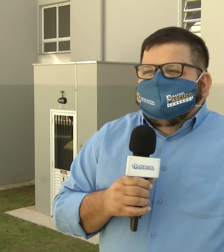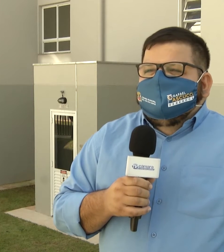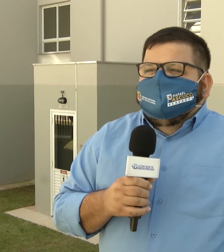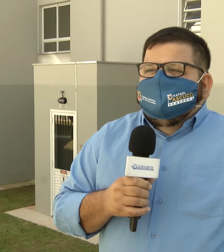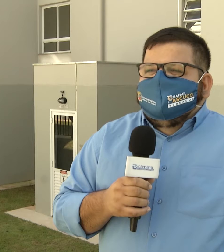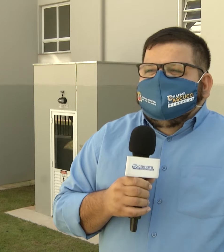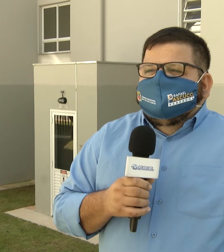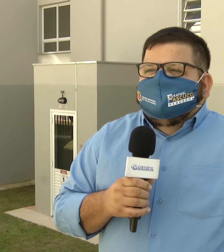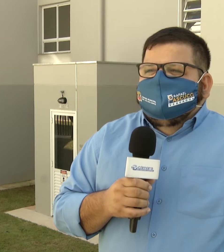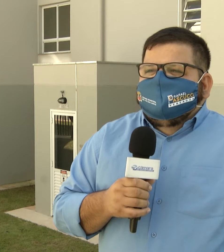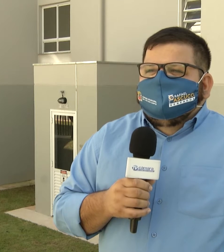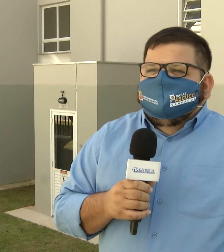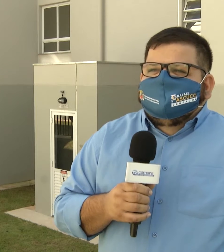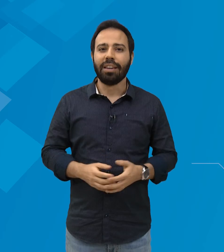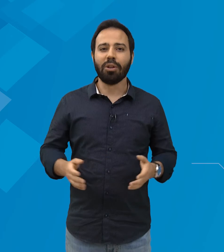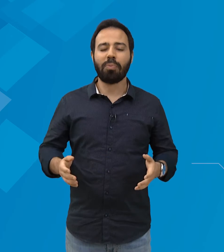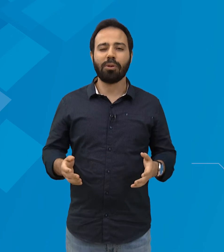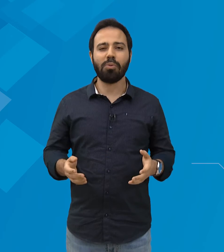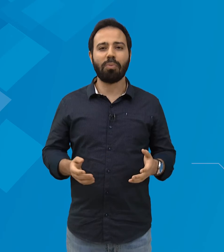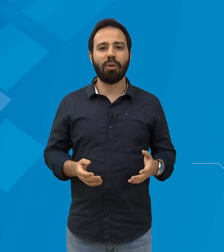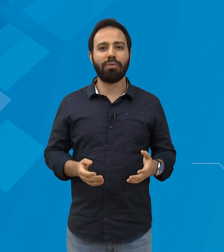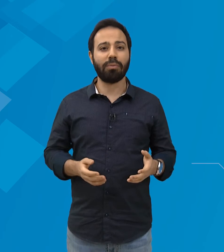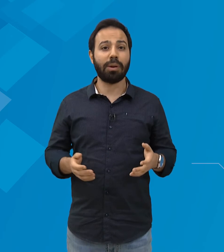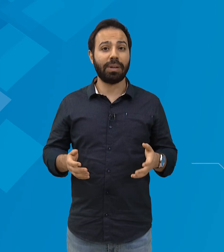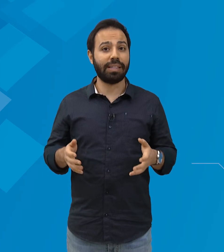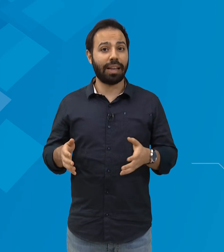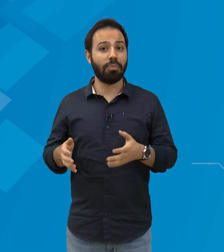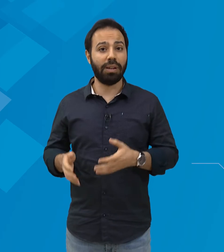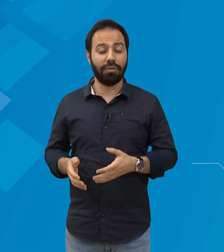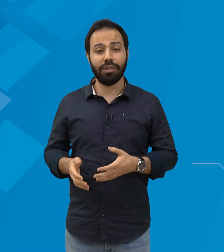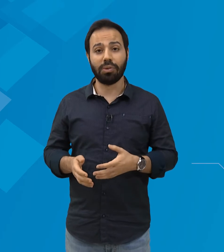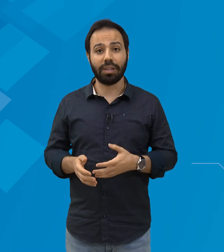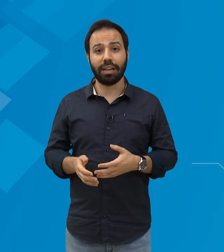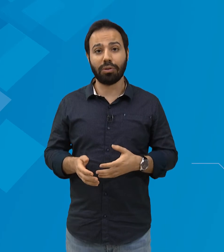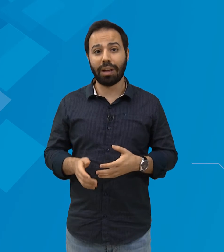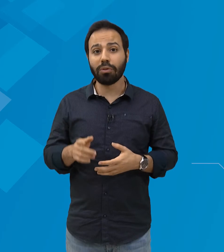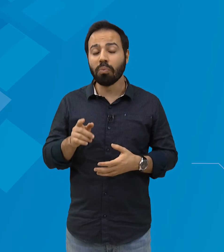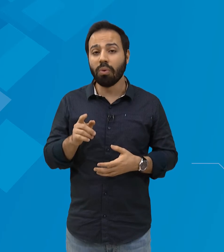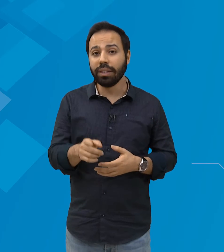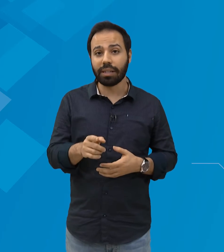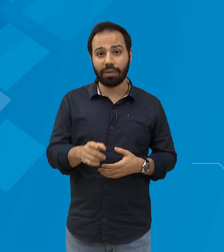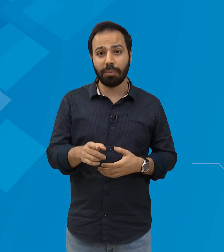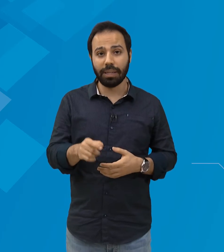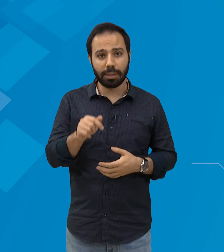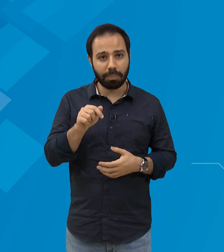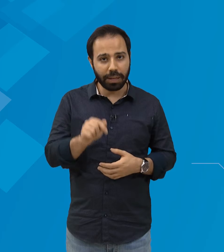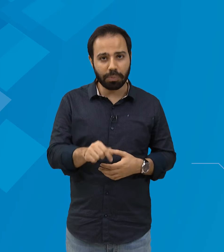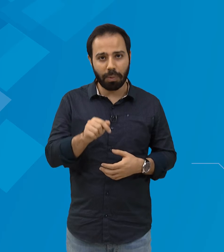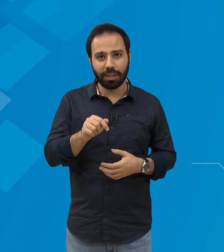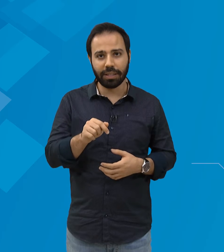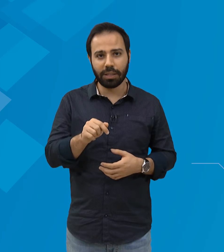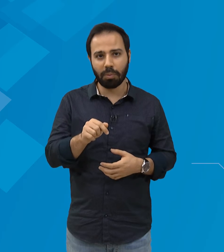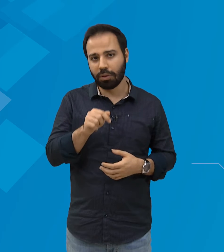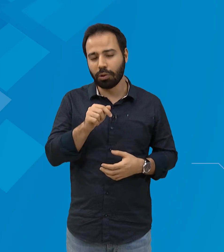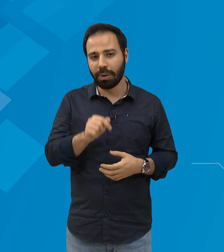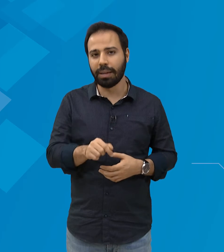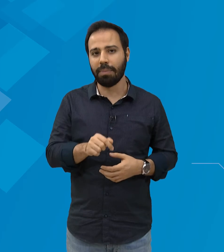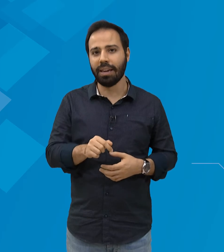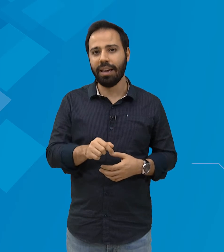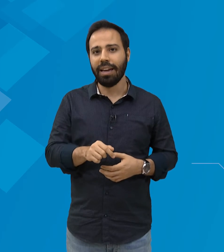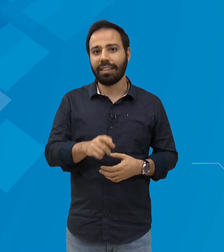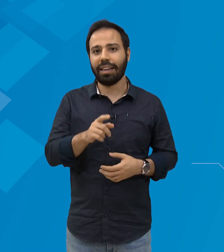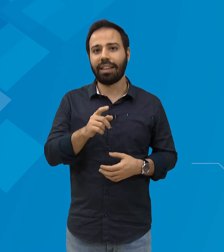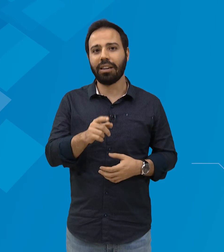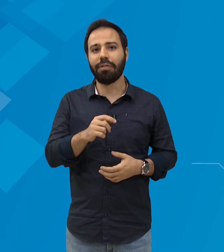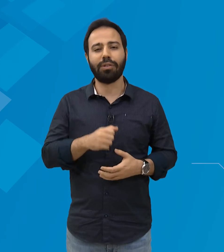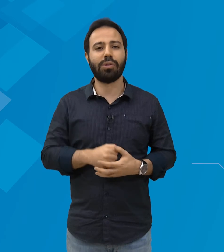privilégio a gente poder acompanhar essa entrega. E no próximo bloco vamos te apresentar um benefício que tem ajudado muitas famílias, principalmente nesse momento de